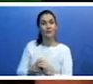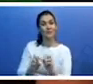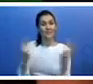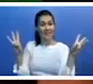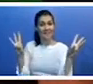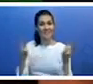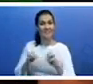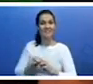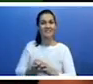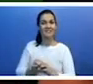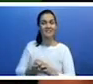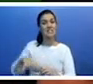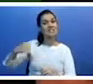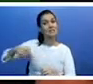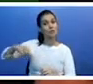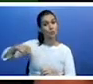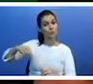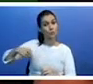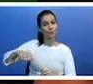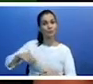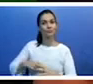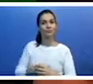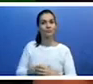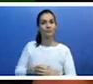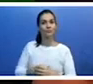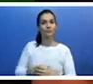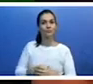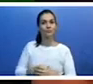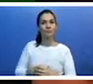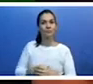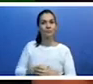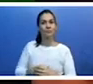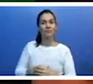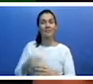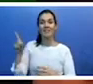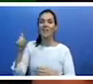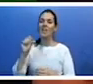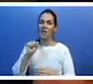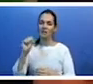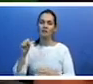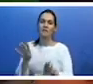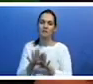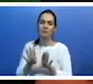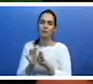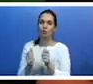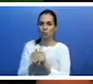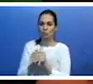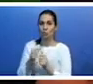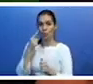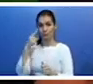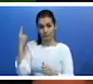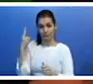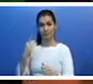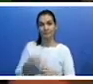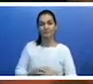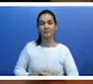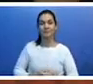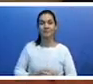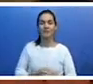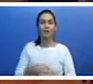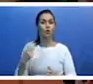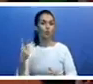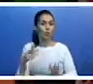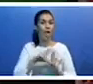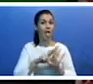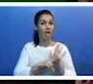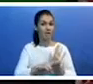sucesso e sino. A palavrinha sucesso também tem SS aqui entre vogais, tá?